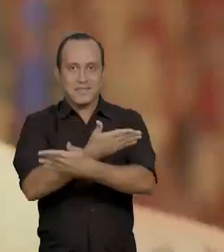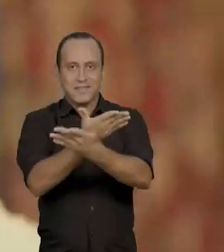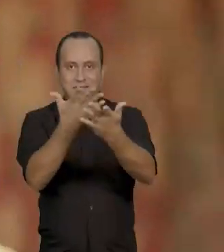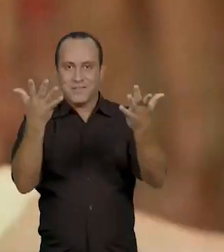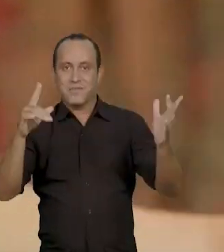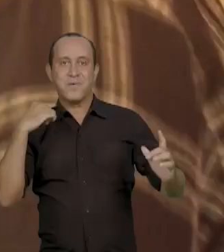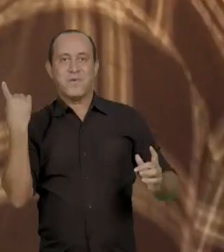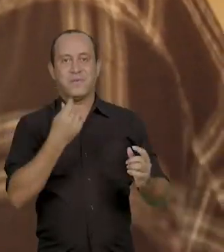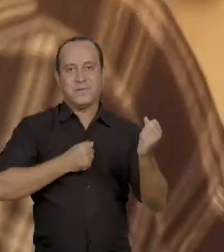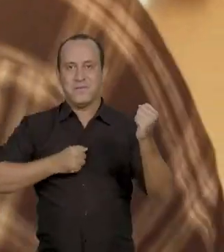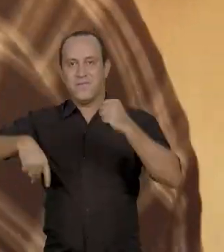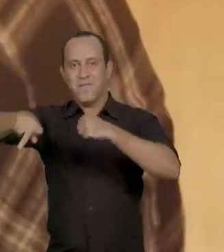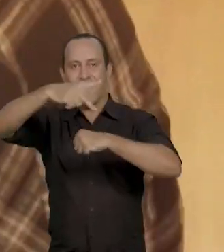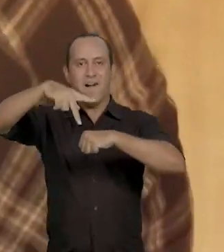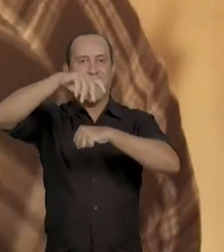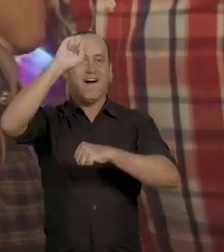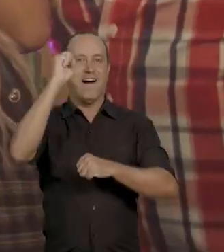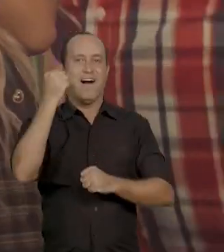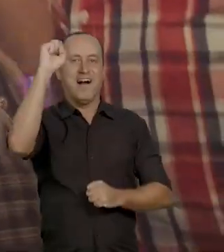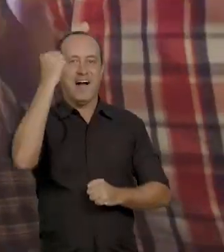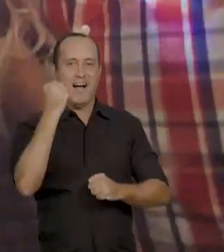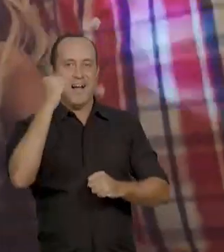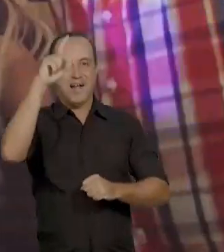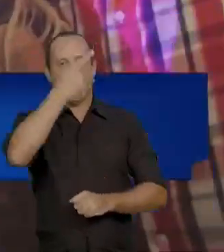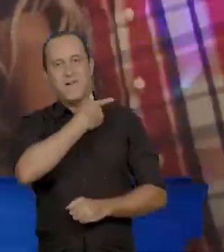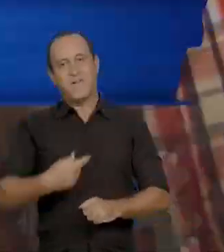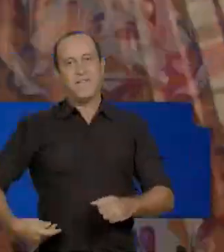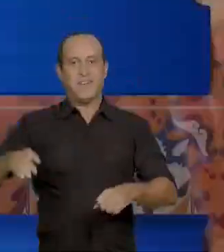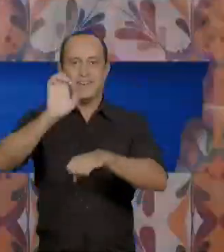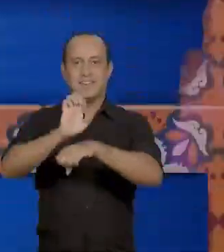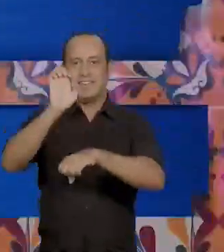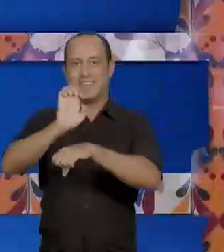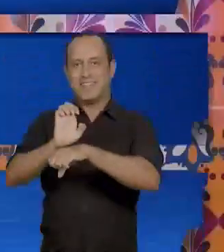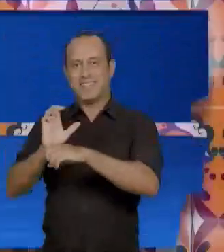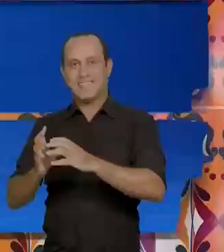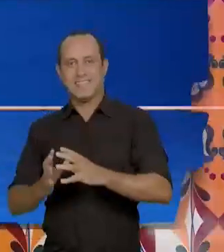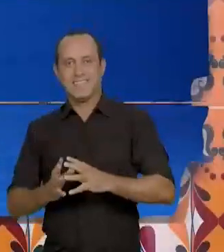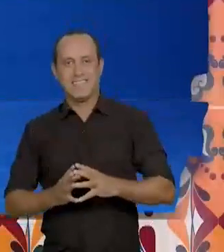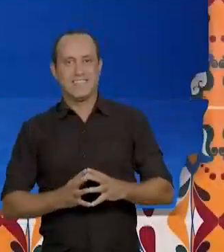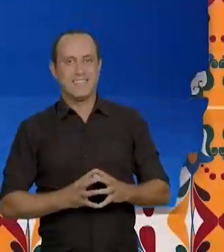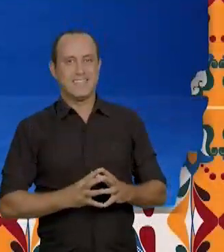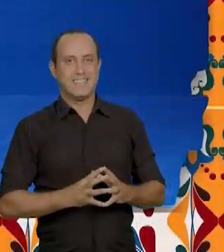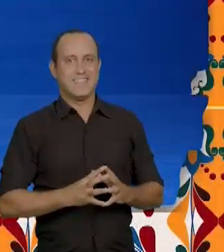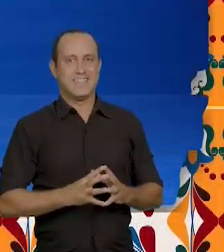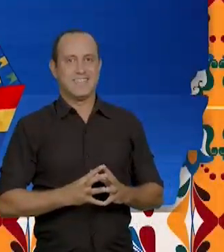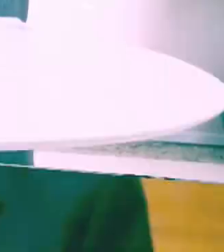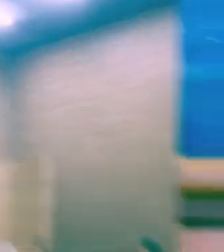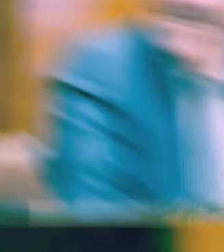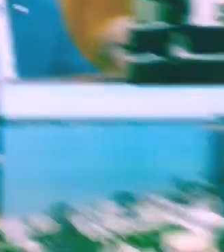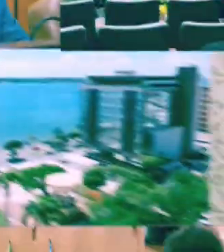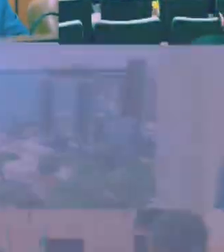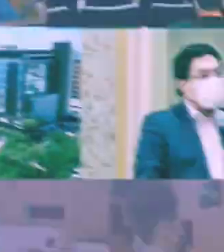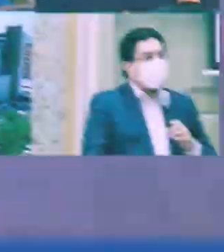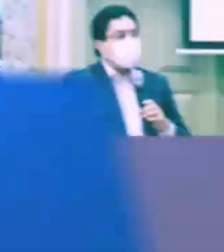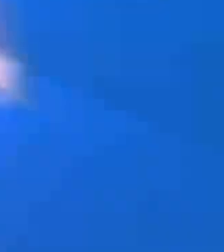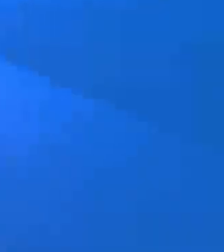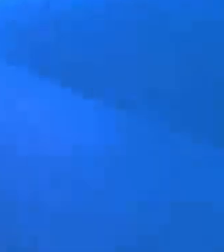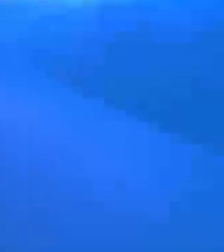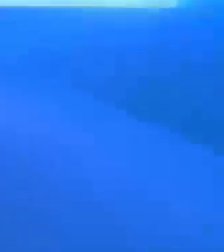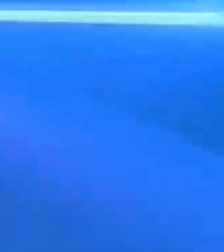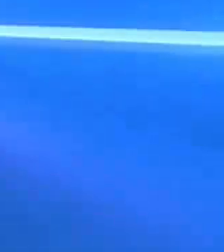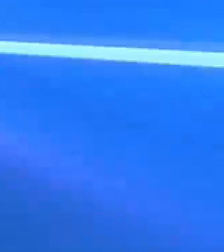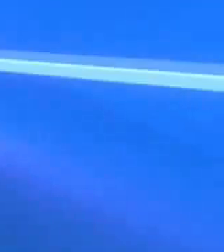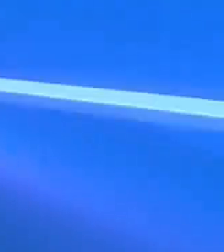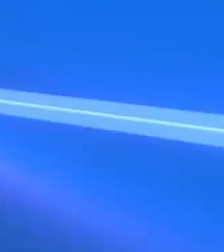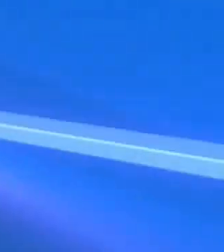festejos juninos com a gente. Sergipe, governo do estado. O futuro começa agora.